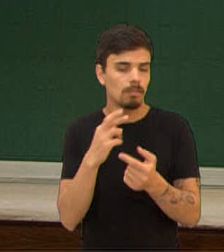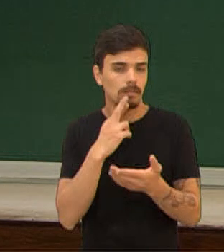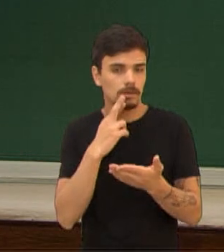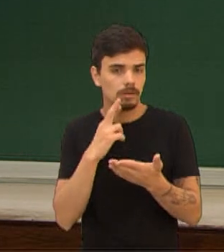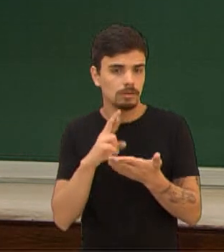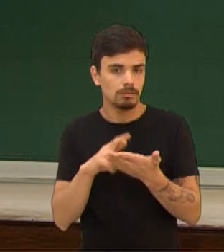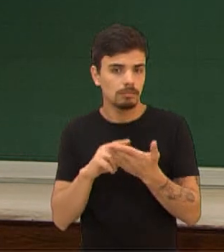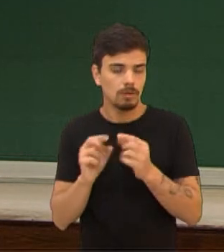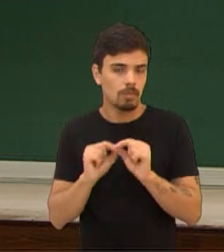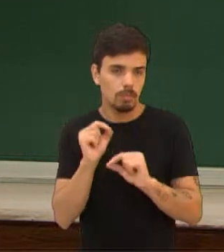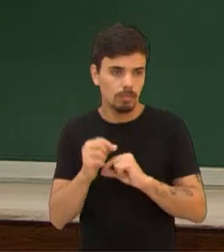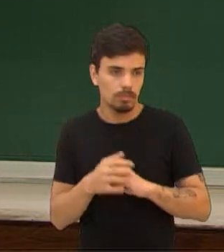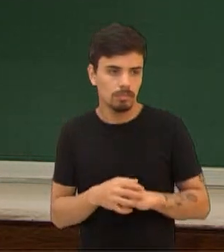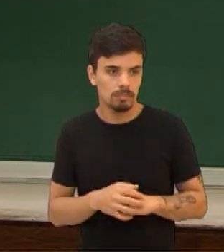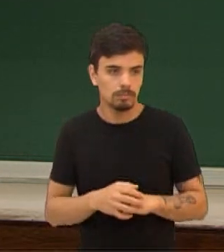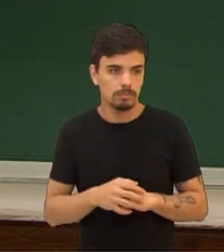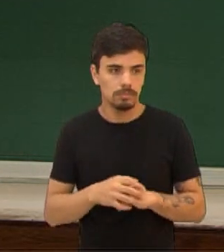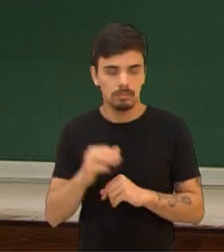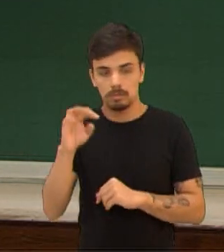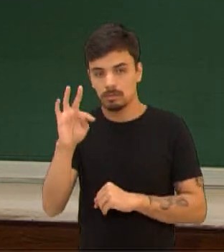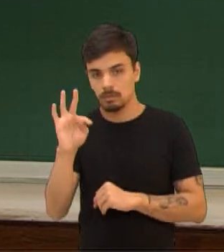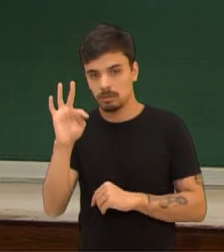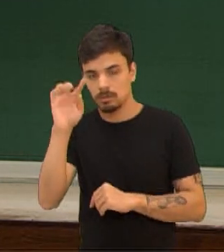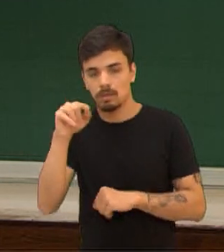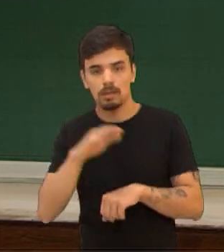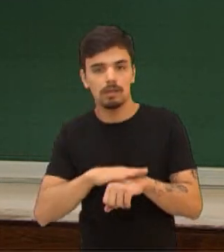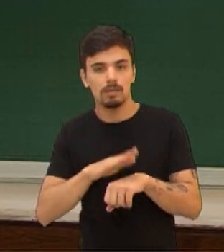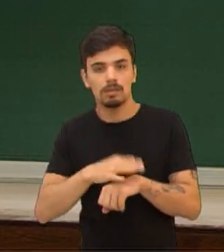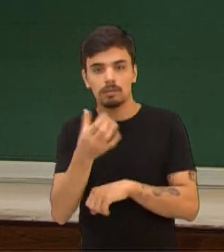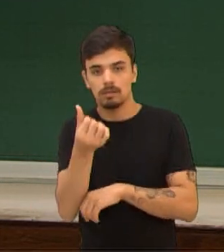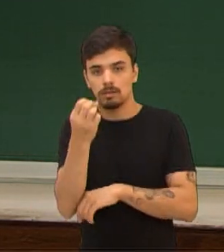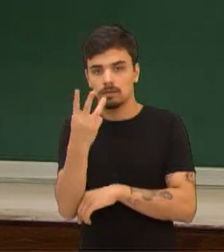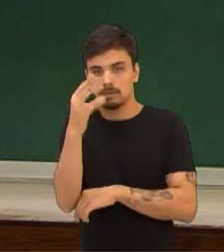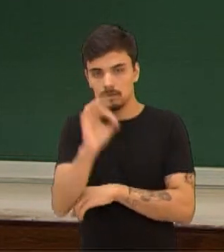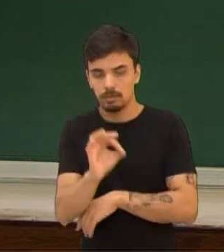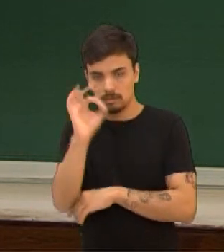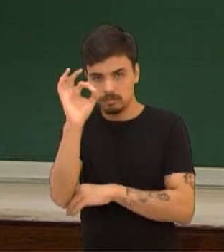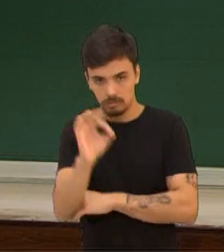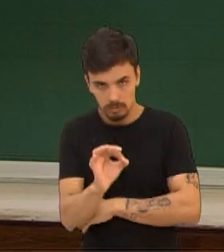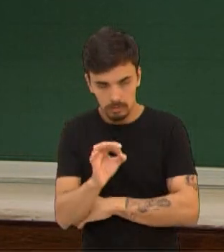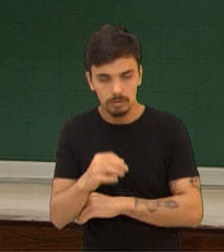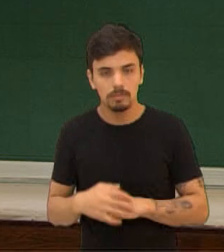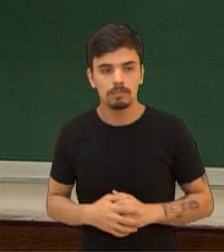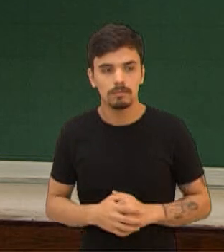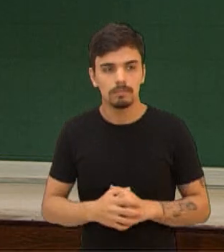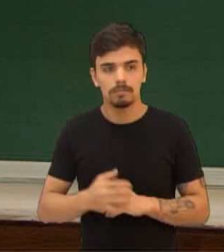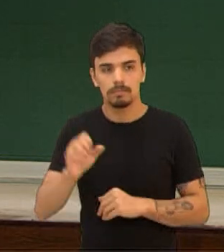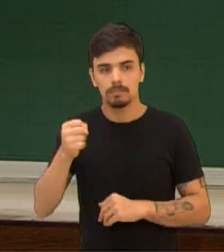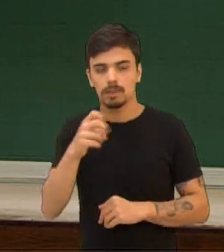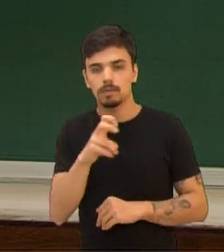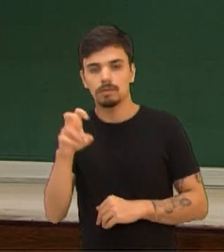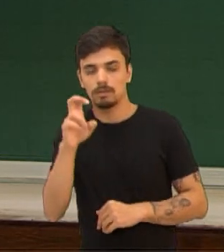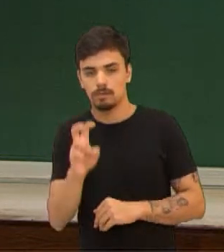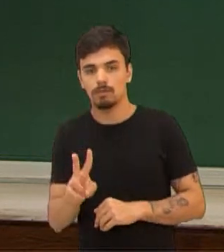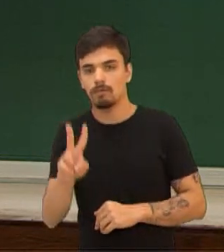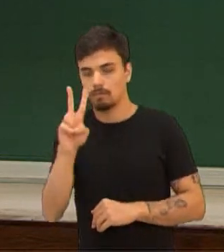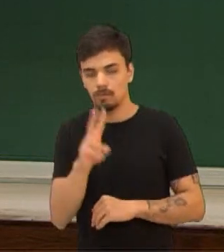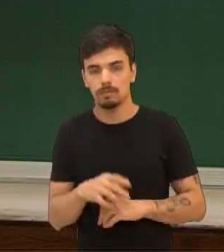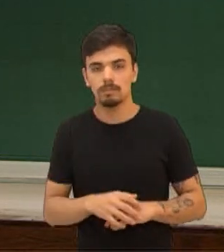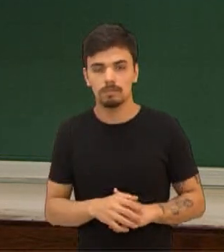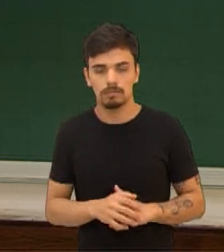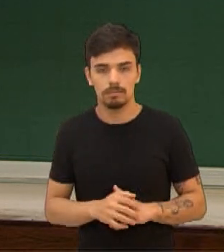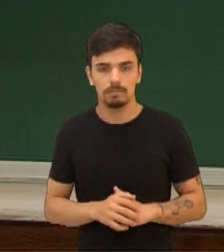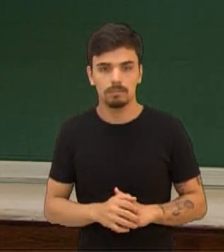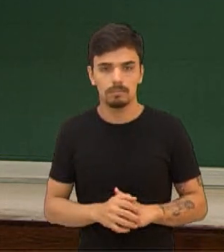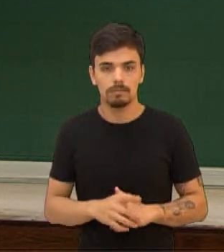tal, que é o tempo necessário para atingir 63% de 8 volts, né, que dá 5 volts,